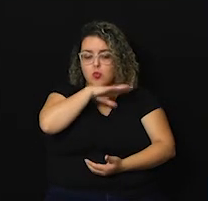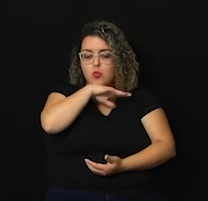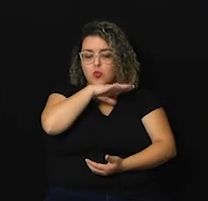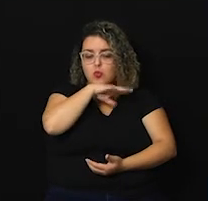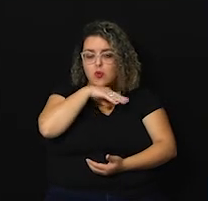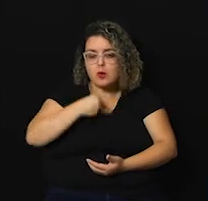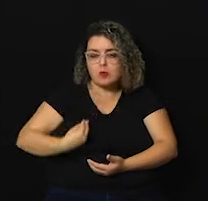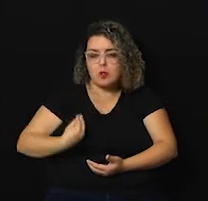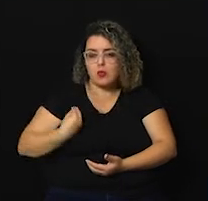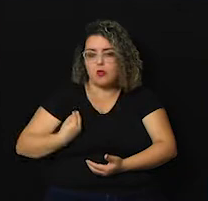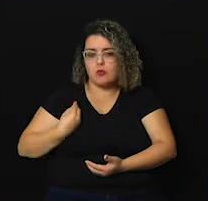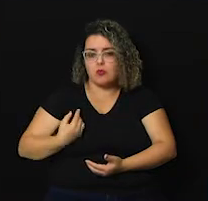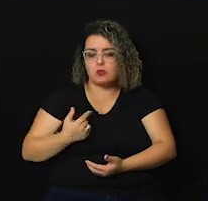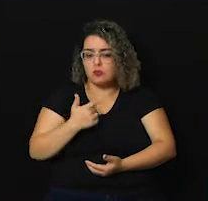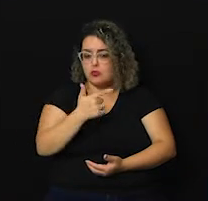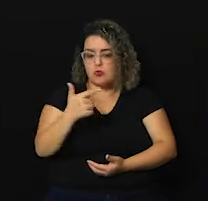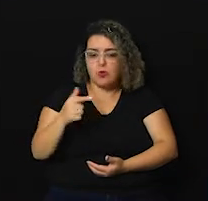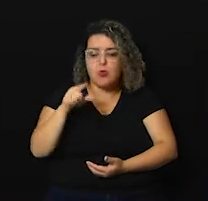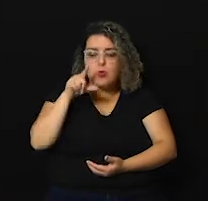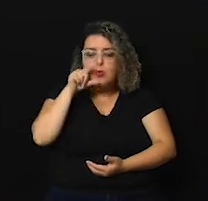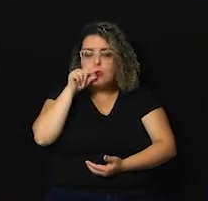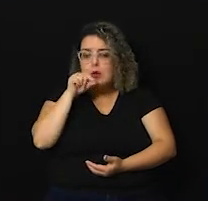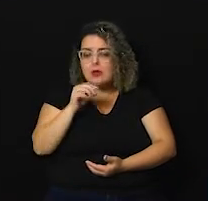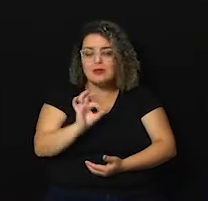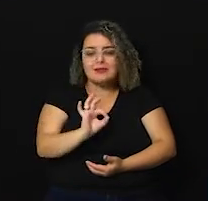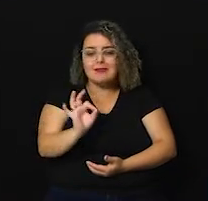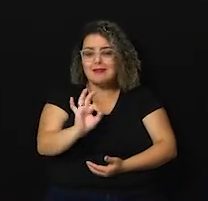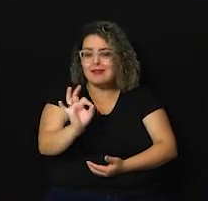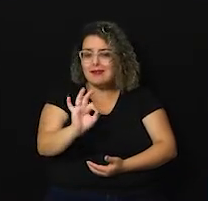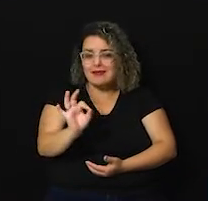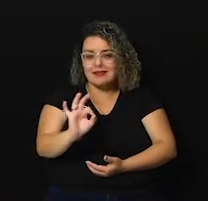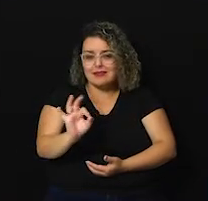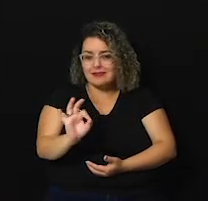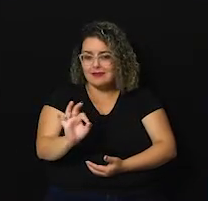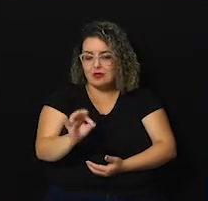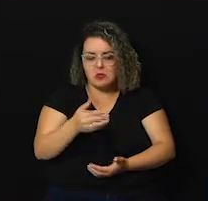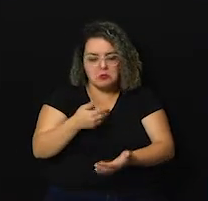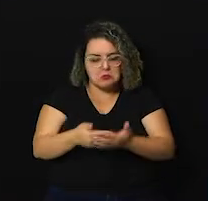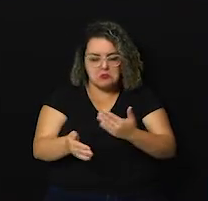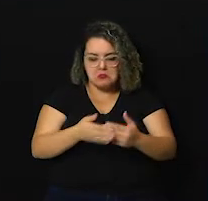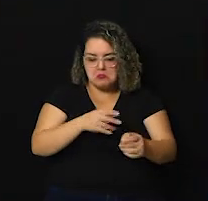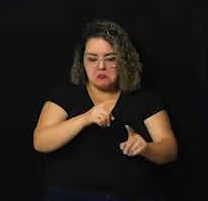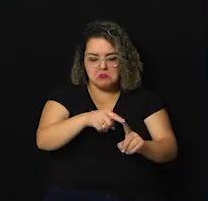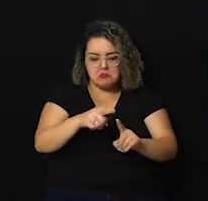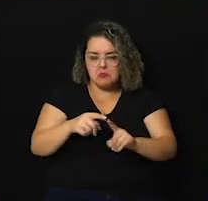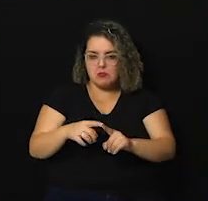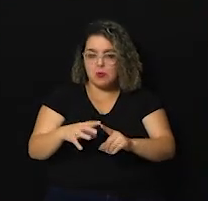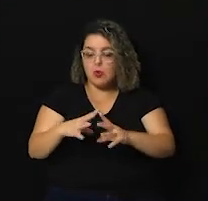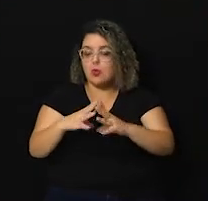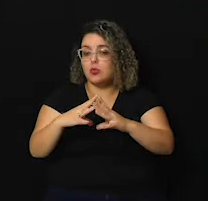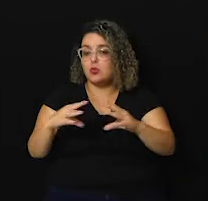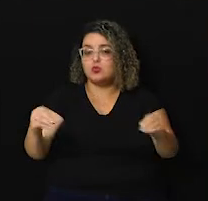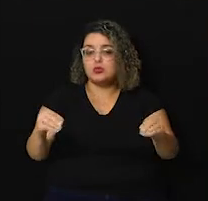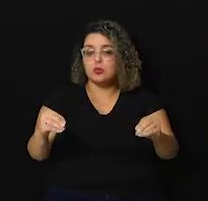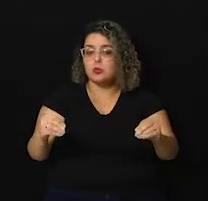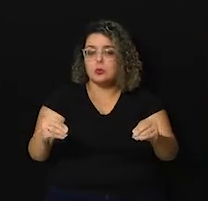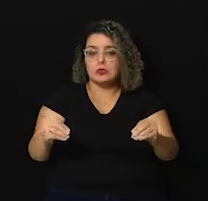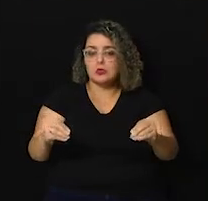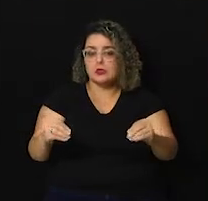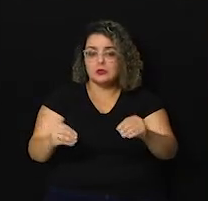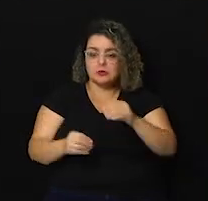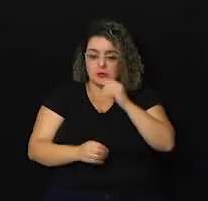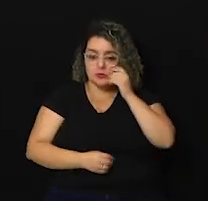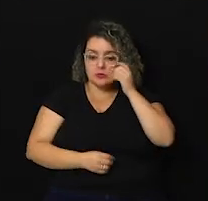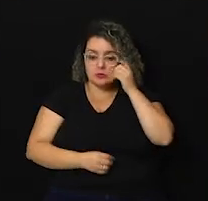animal, não tem um pássaro, um animal, qualquer tipo de animal, desaparecem todos. Ou seja, há